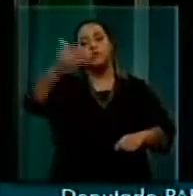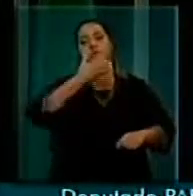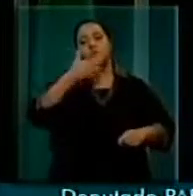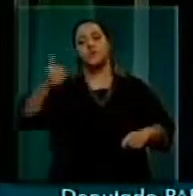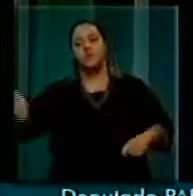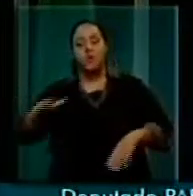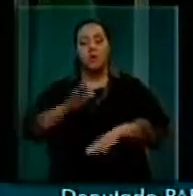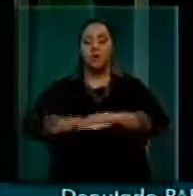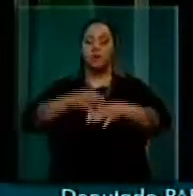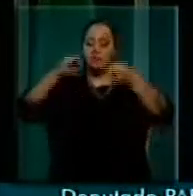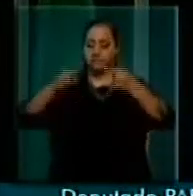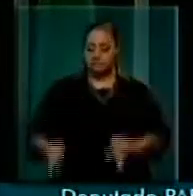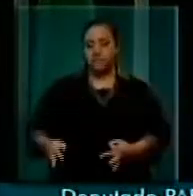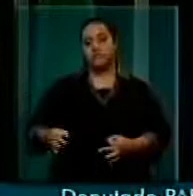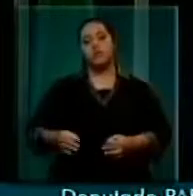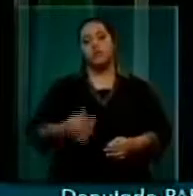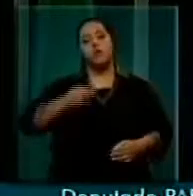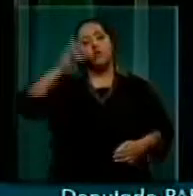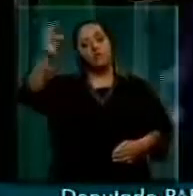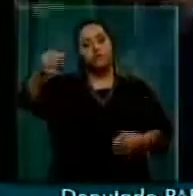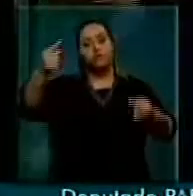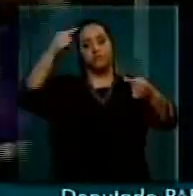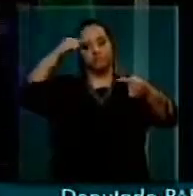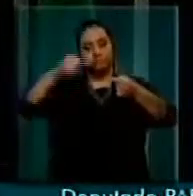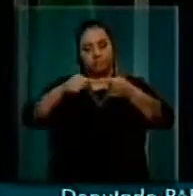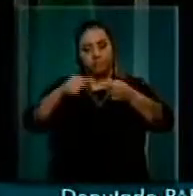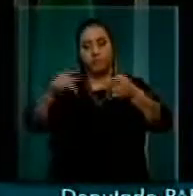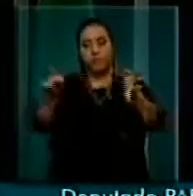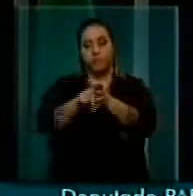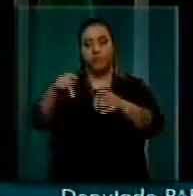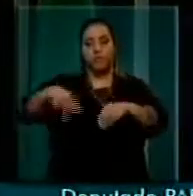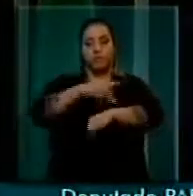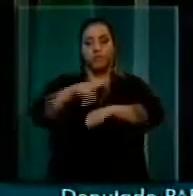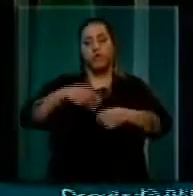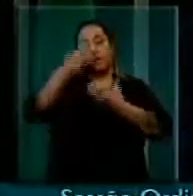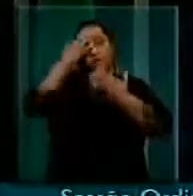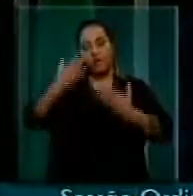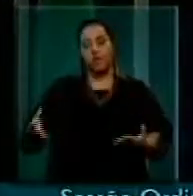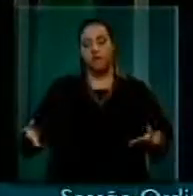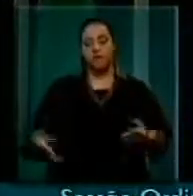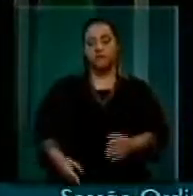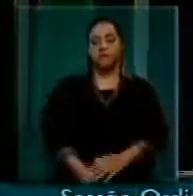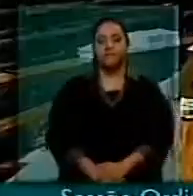um futuro mais digno, um futuro adequado para o nosso país. Muito obrigado por sua atenção.